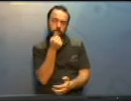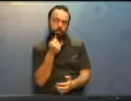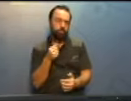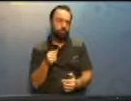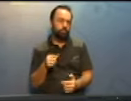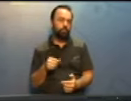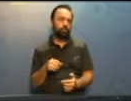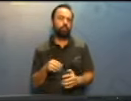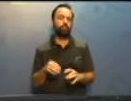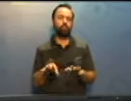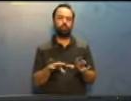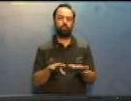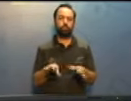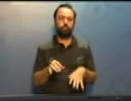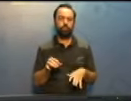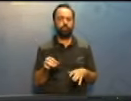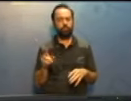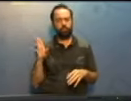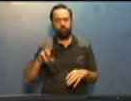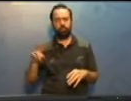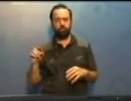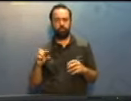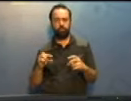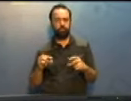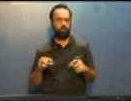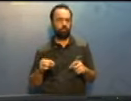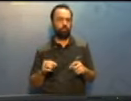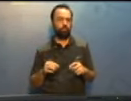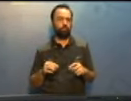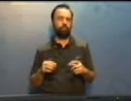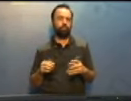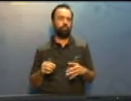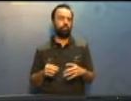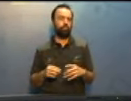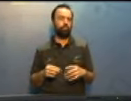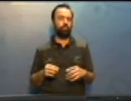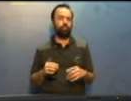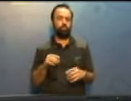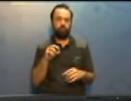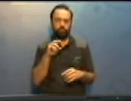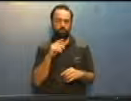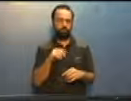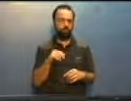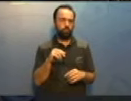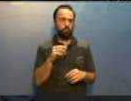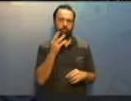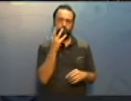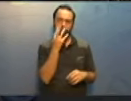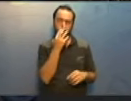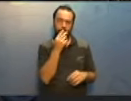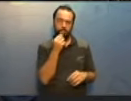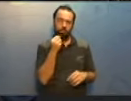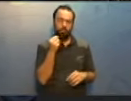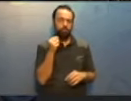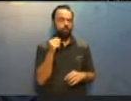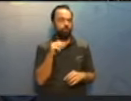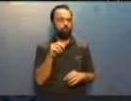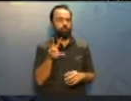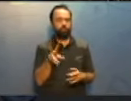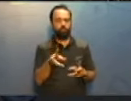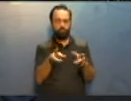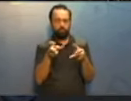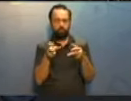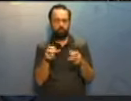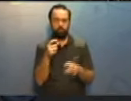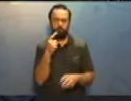nos movimentos, o paladar ele nos ajuda a distinguir essências. Então, alguns tipos de cheiros nós conseguimos identificar